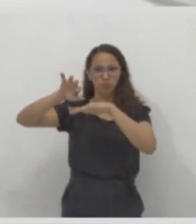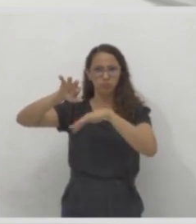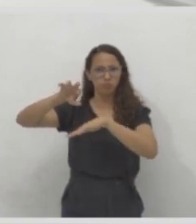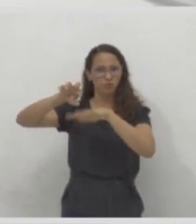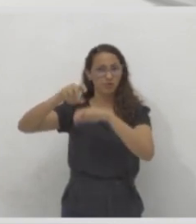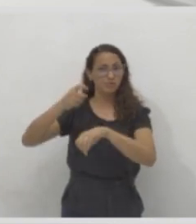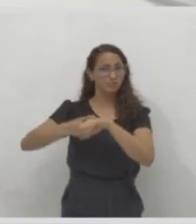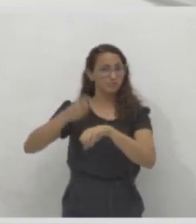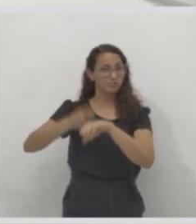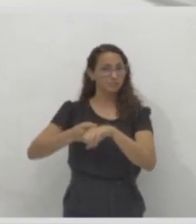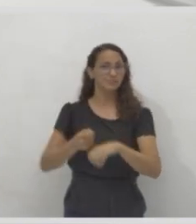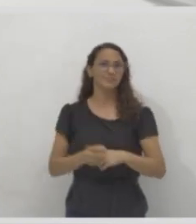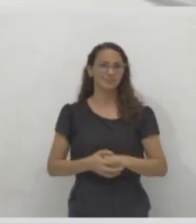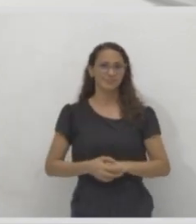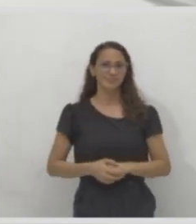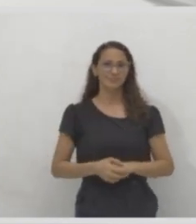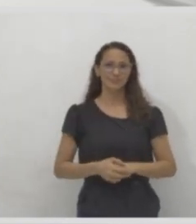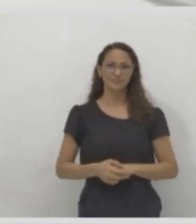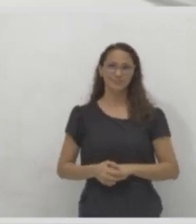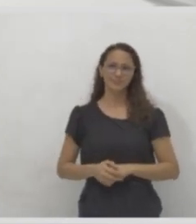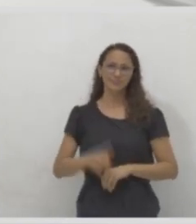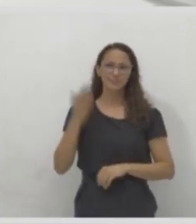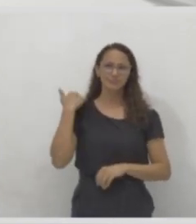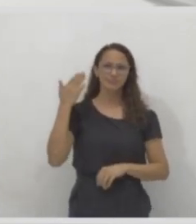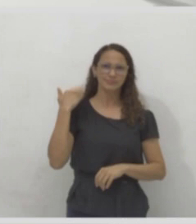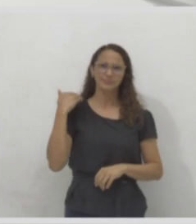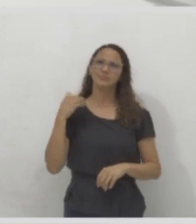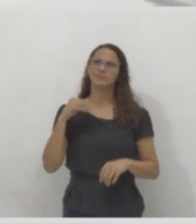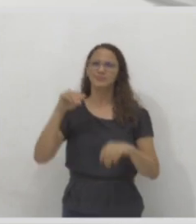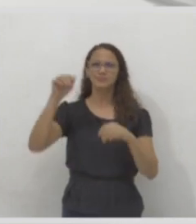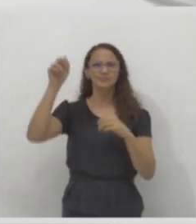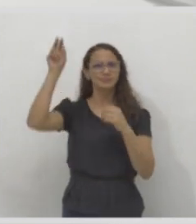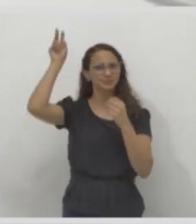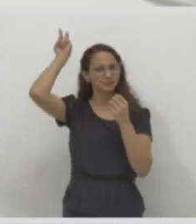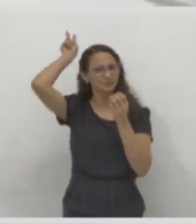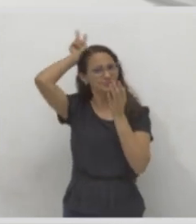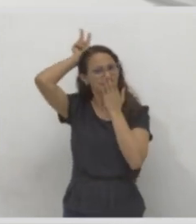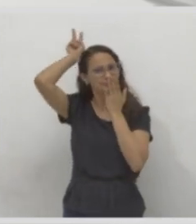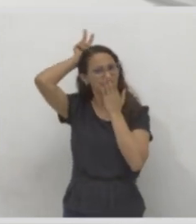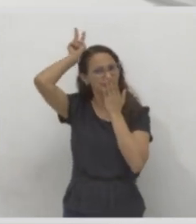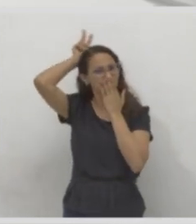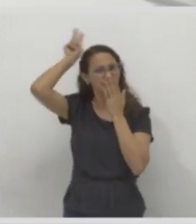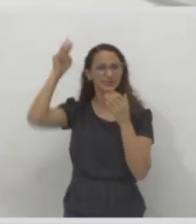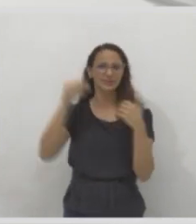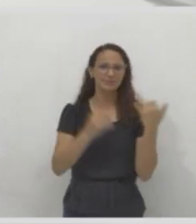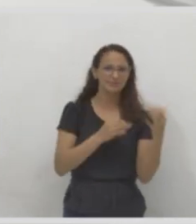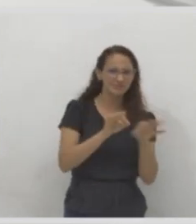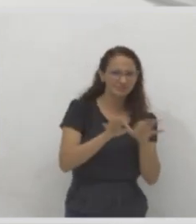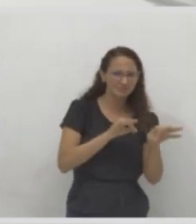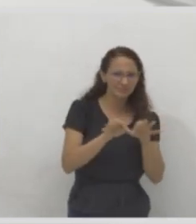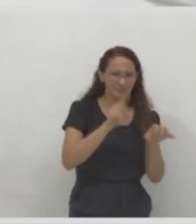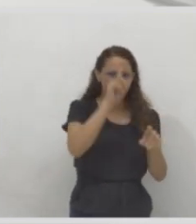europeus chegarem aqui, os índios faziam brinquedos para os curumins, faziam